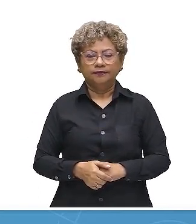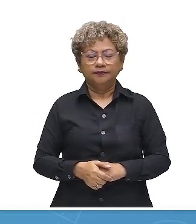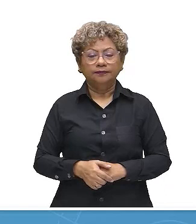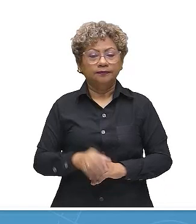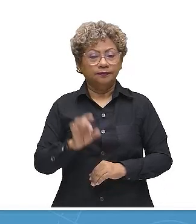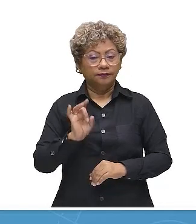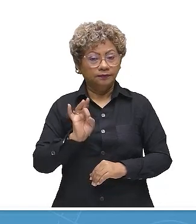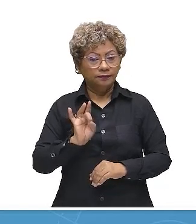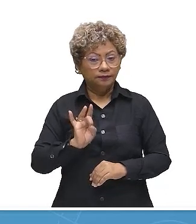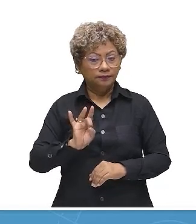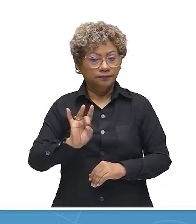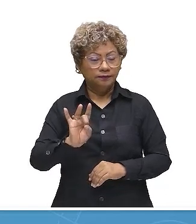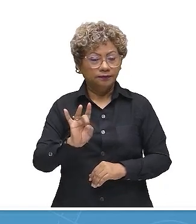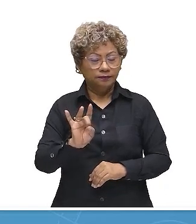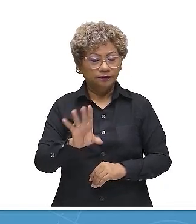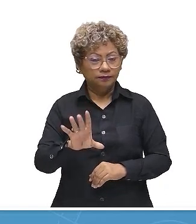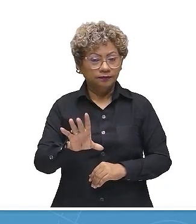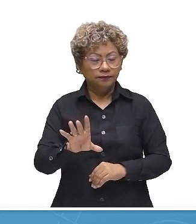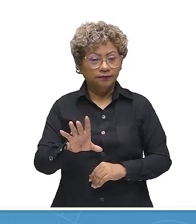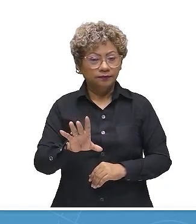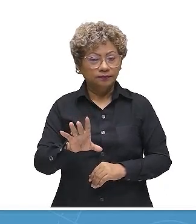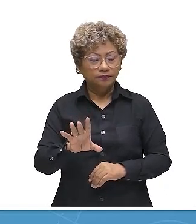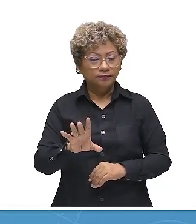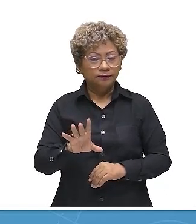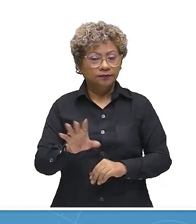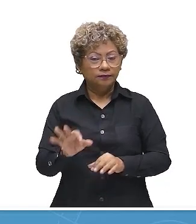Só que elas estão